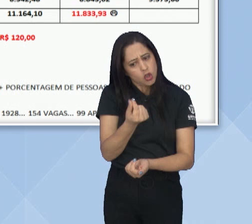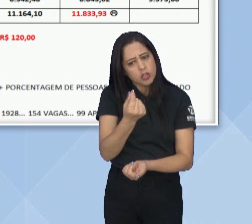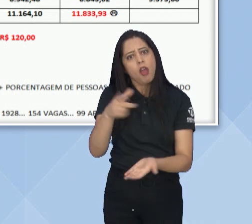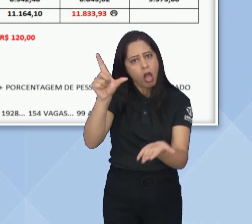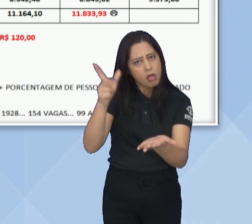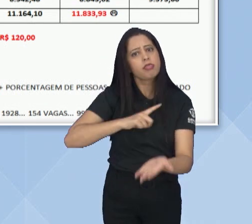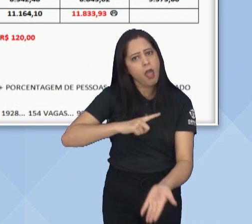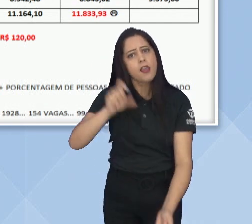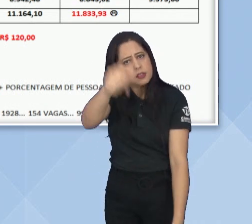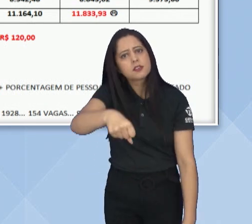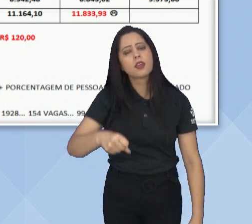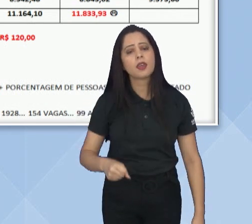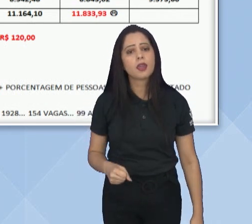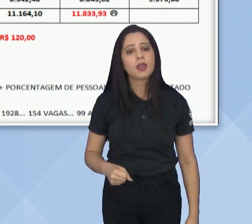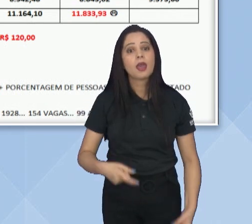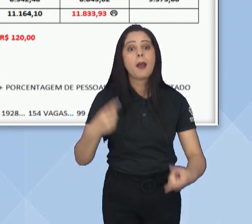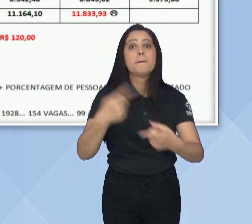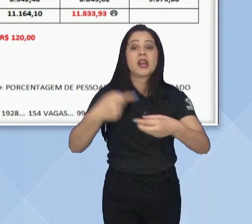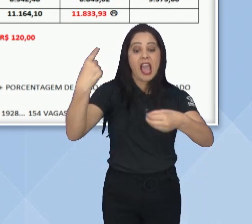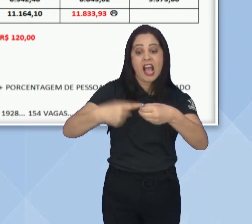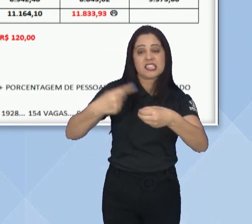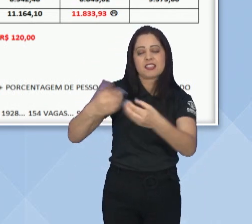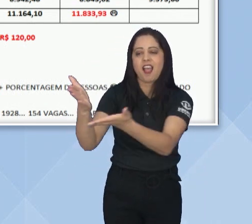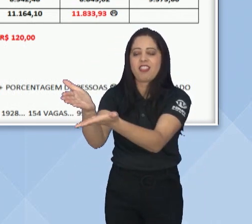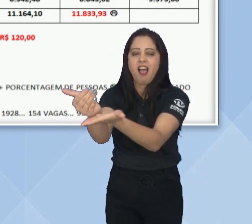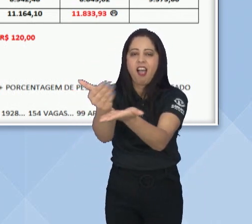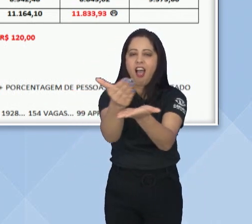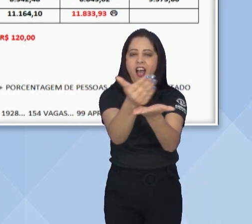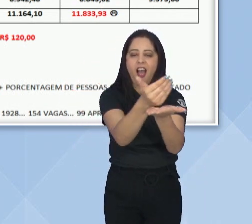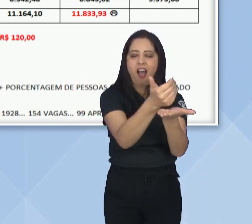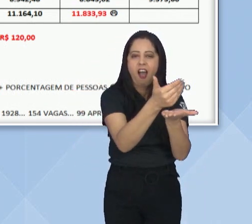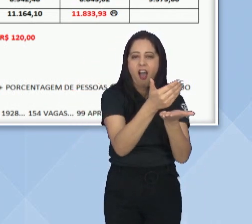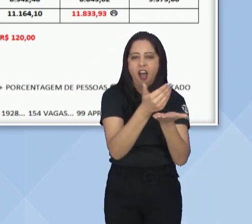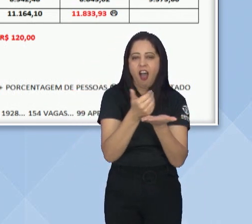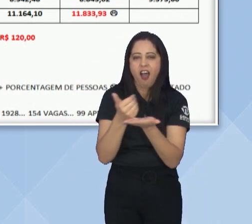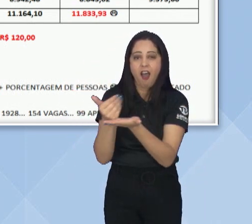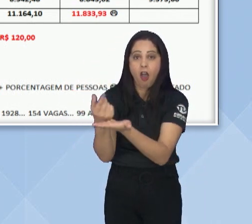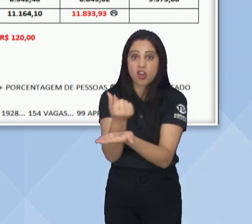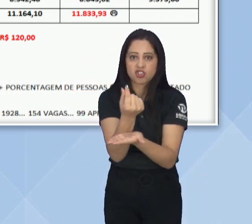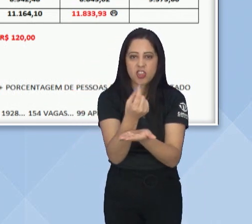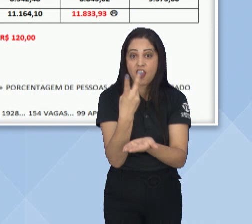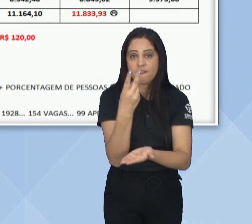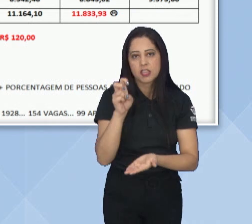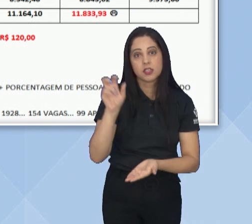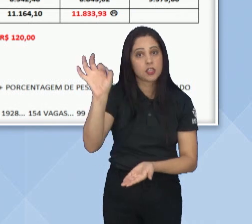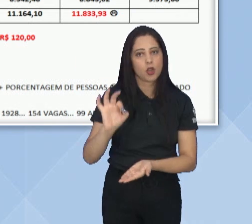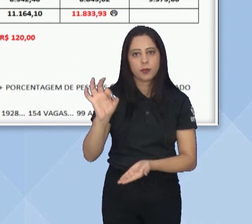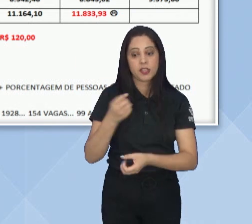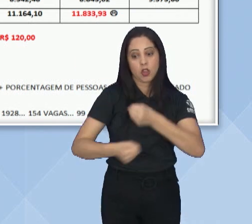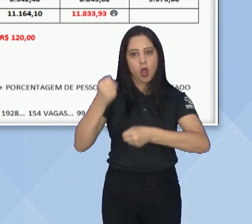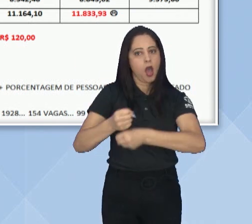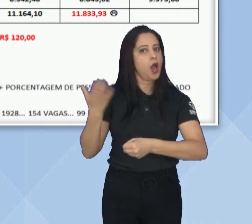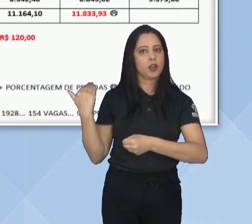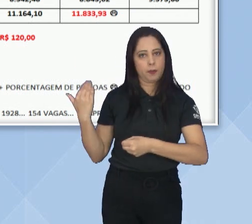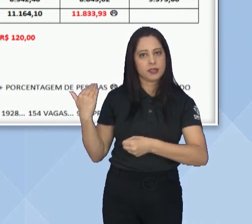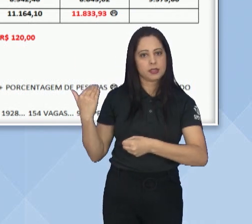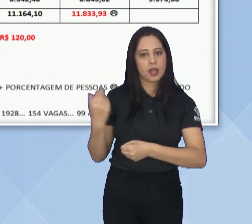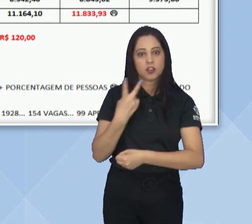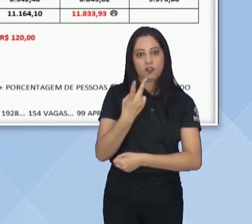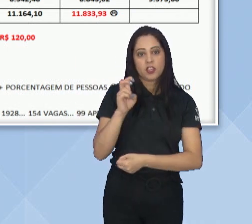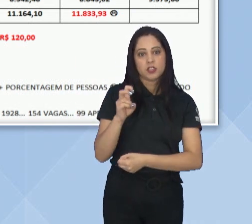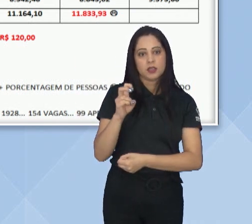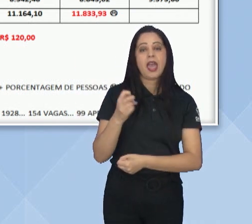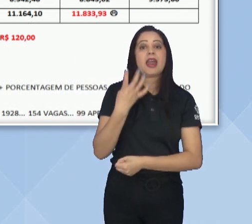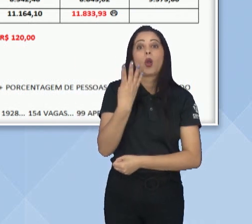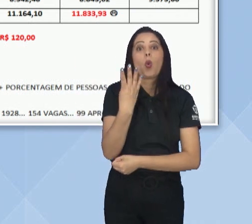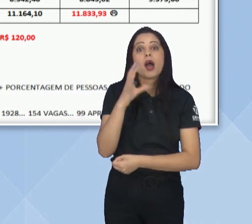é falta de dinheiro, porque a cidade recebeu, tem 25% que é da educação. Ano passado, esse 25% era